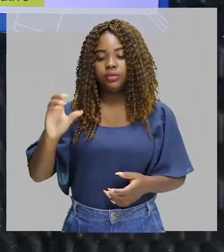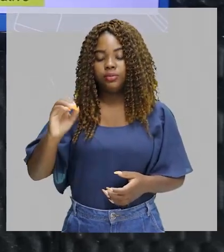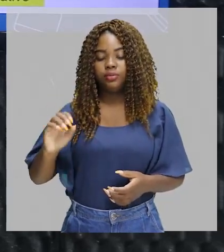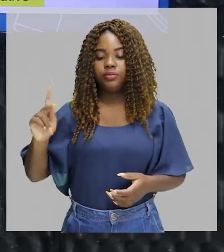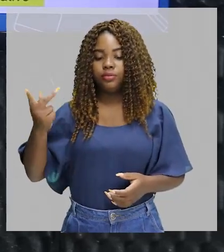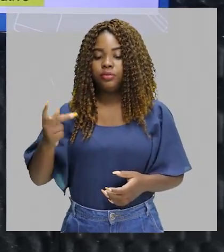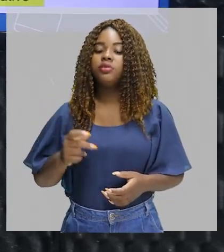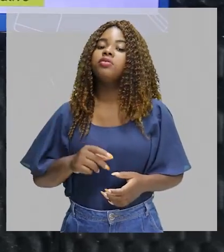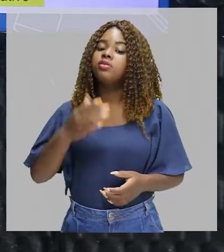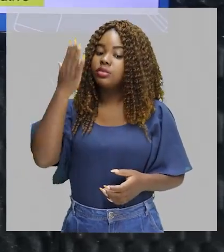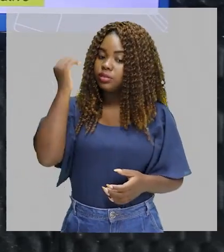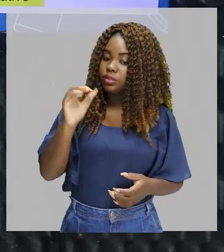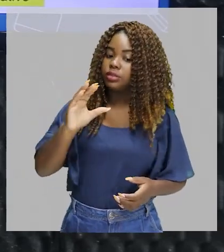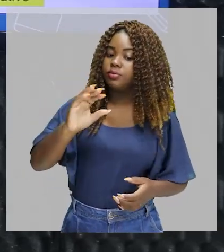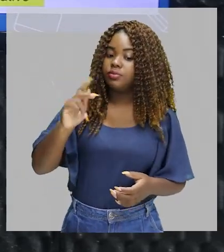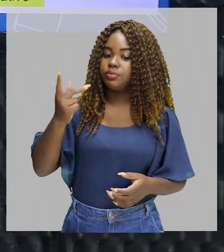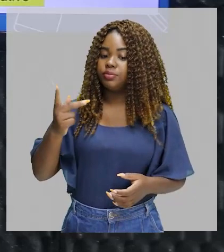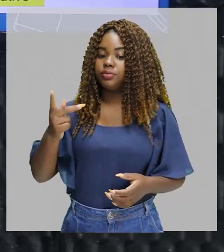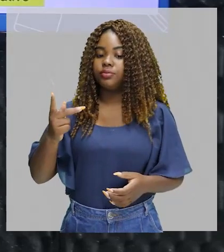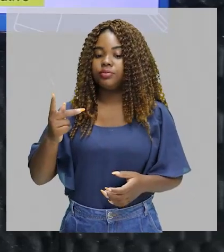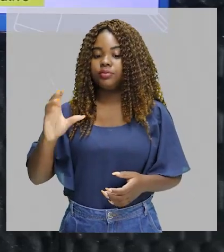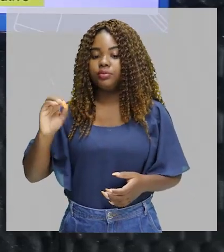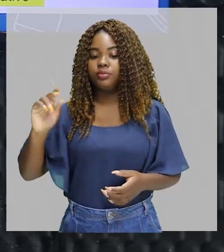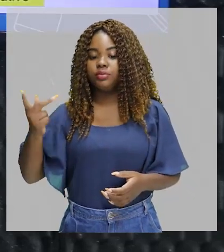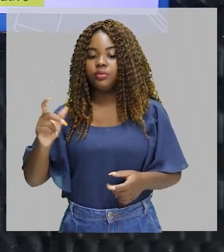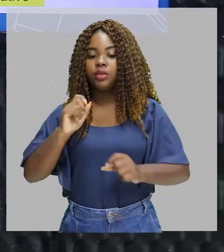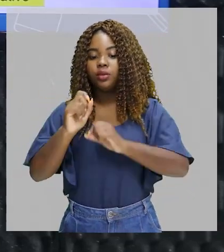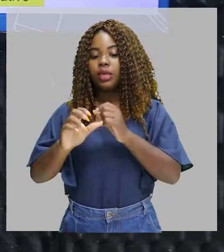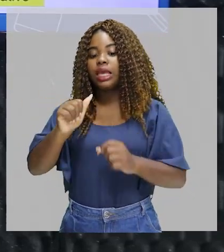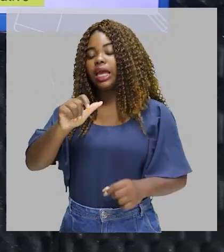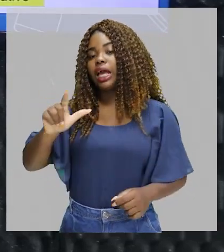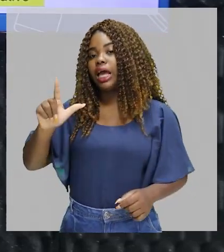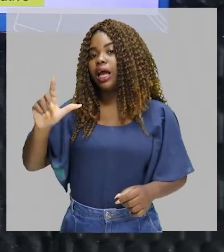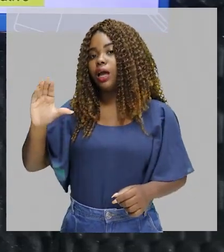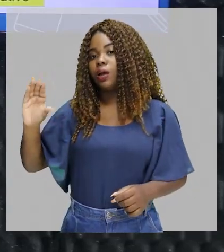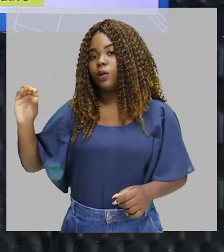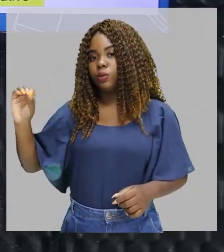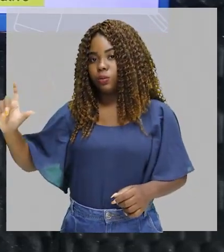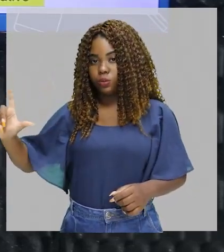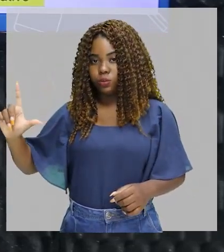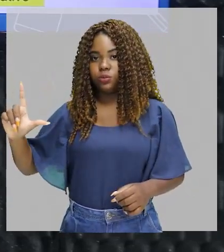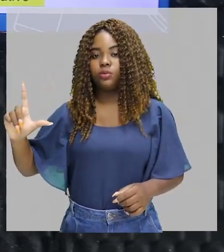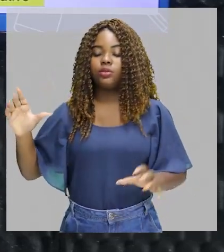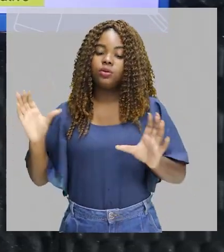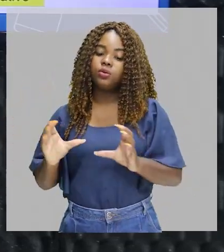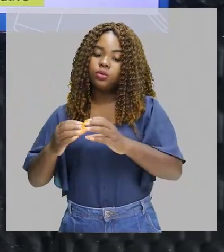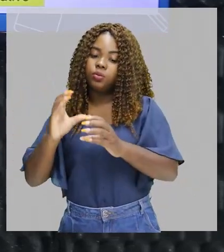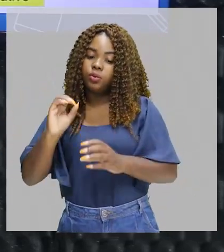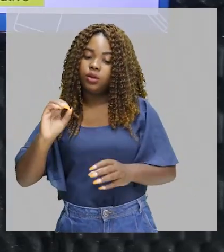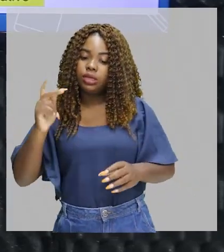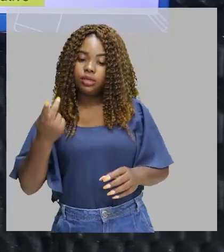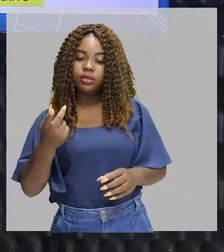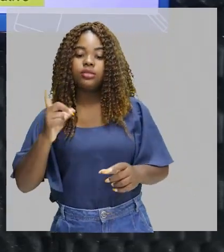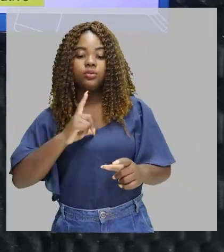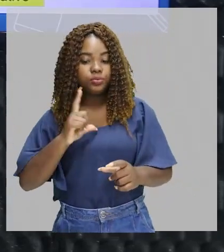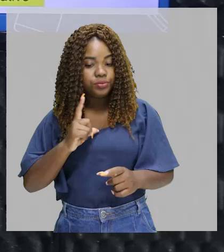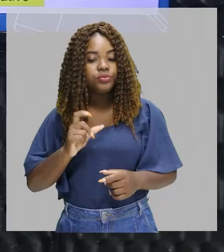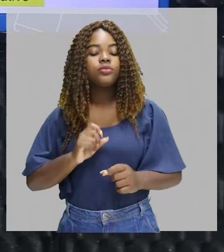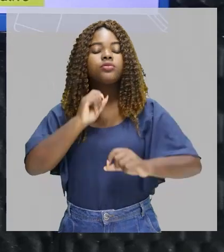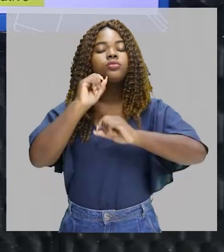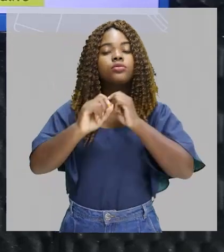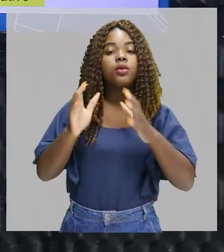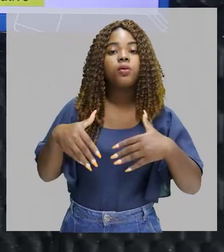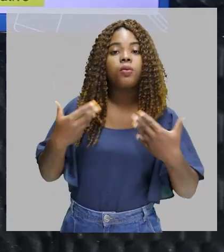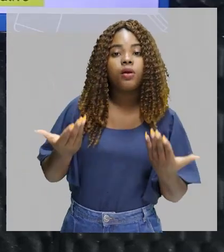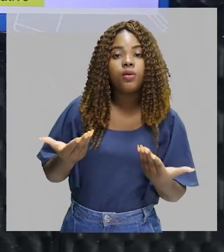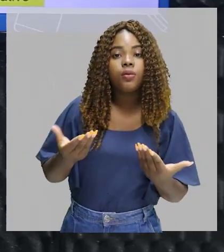é o CH3OH. É um álcool, né? Eu tenho o grupo OH, então nós temos um álcool. E que álcool é esse?